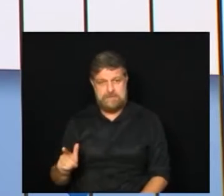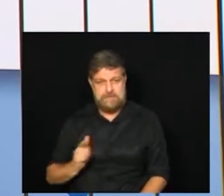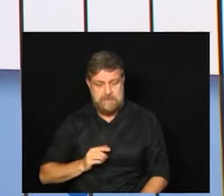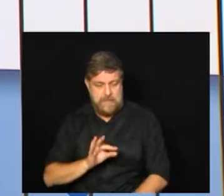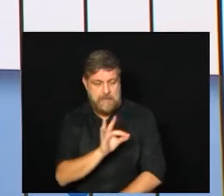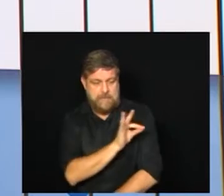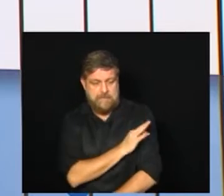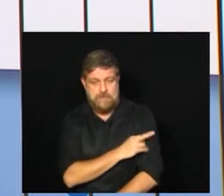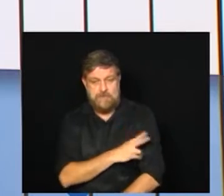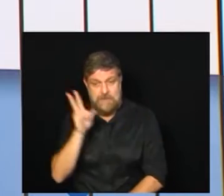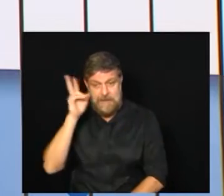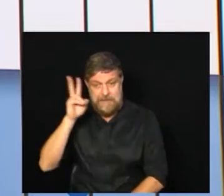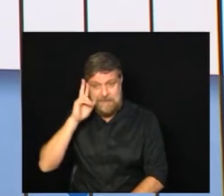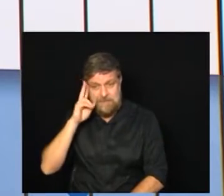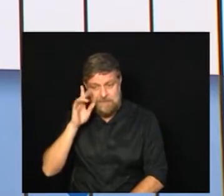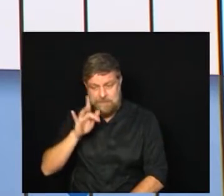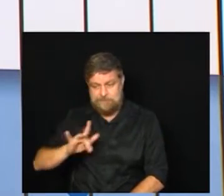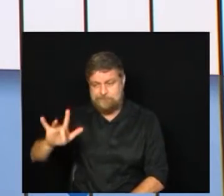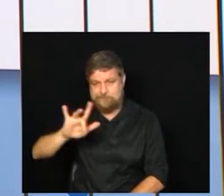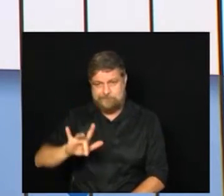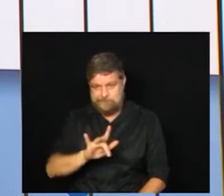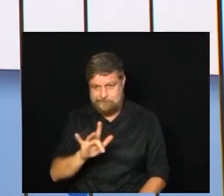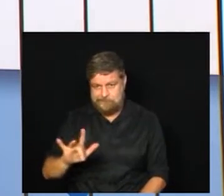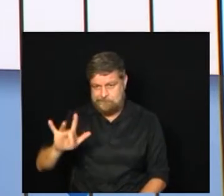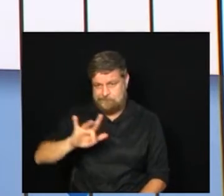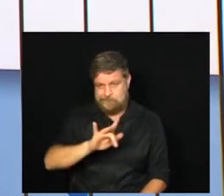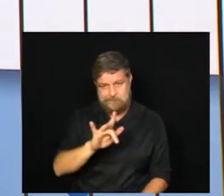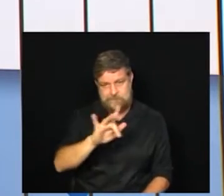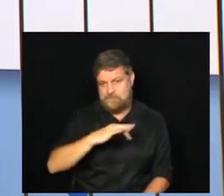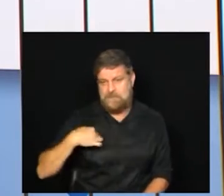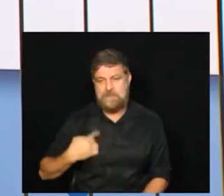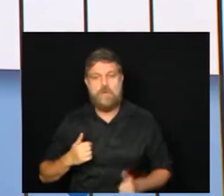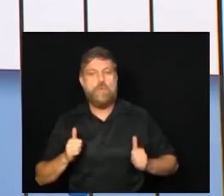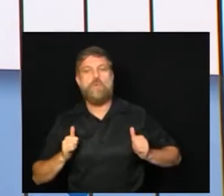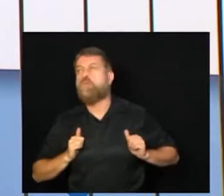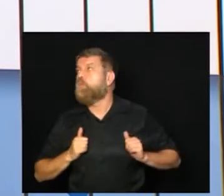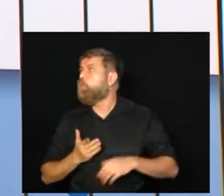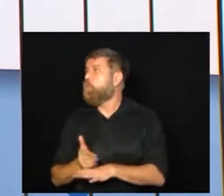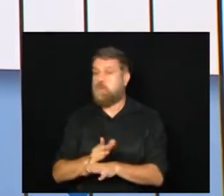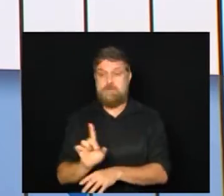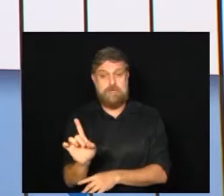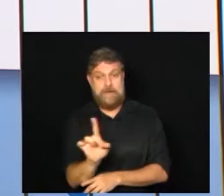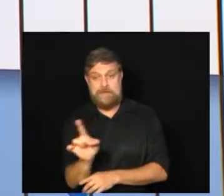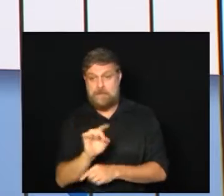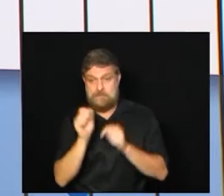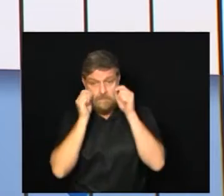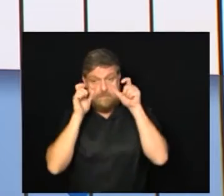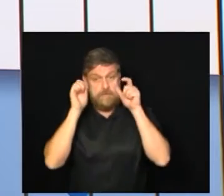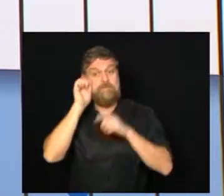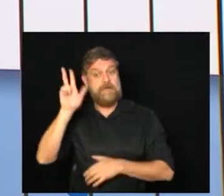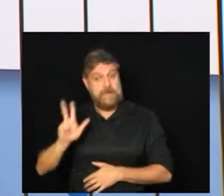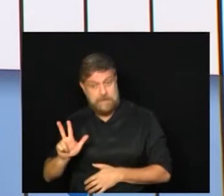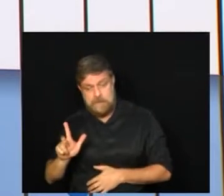o mosquito Aedes aegypti nós não podemos descansar em nenhuma época do ano. Por isso, tem lá as medidas